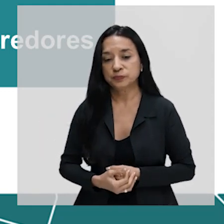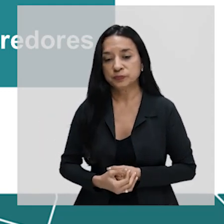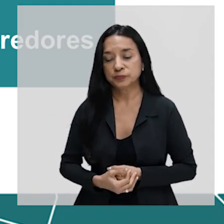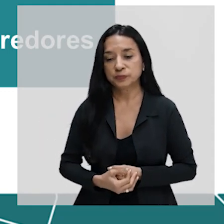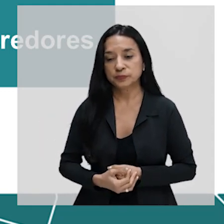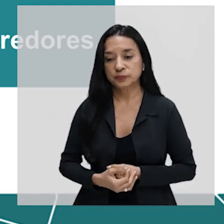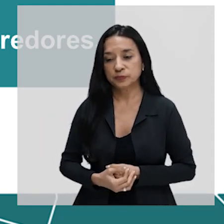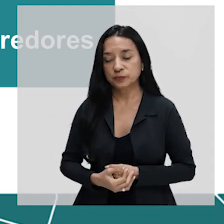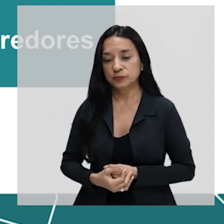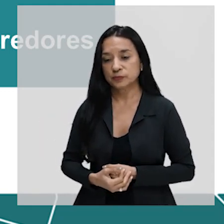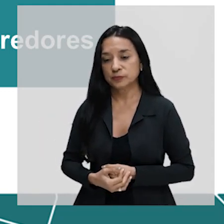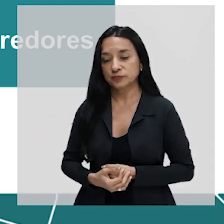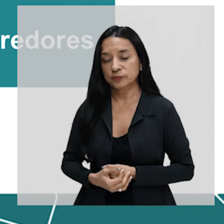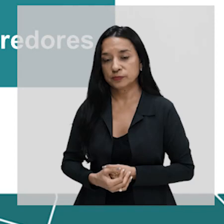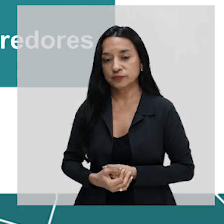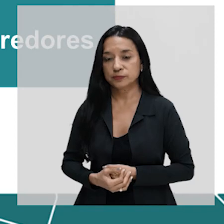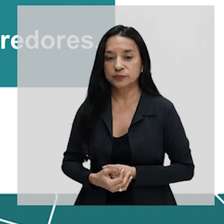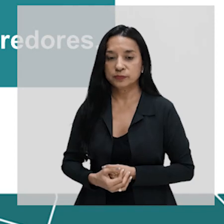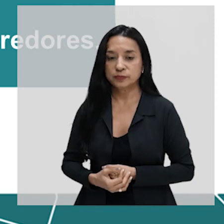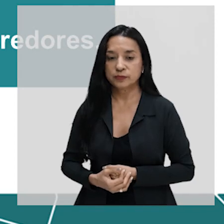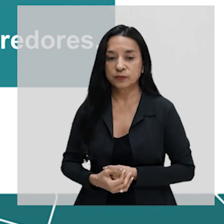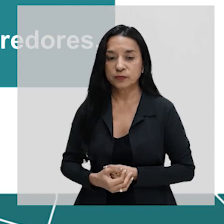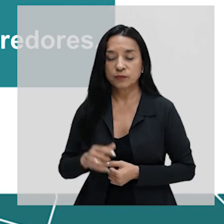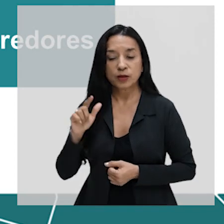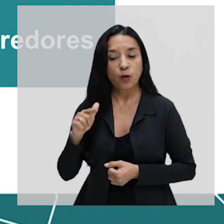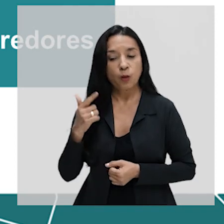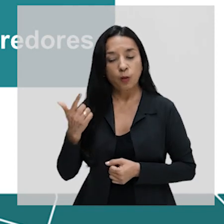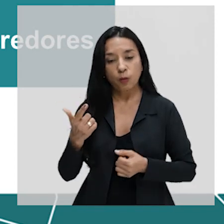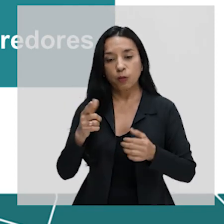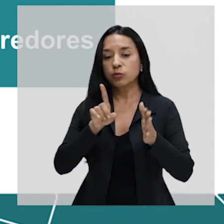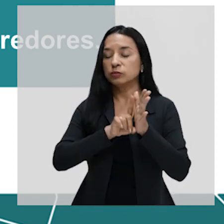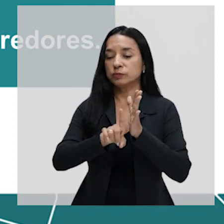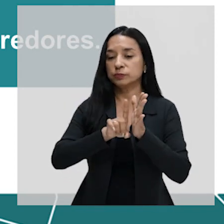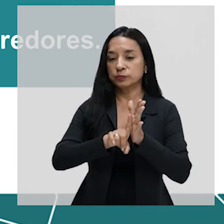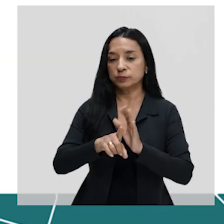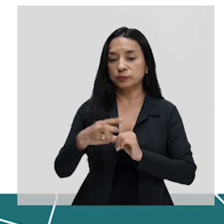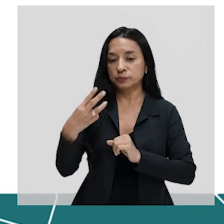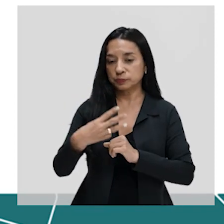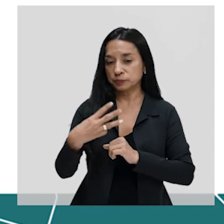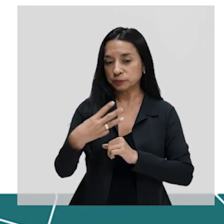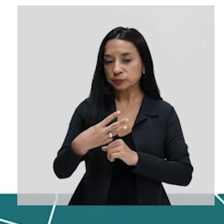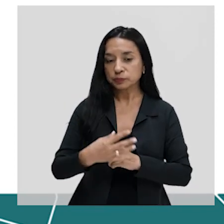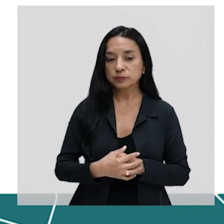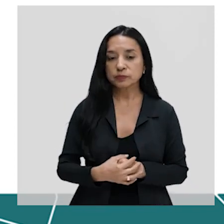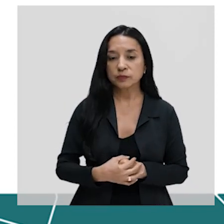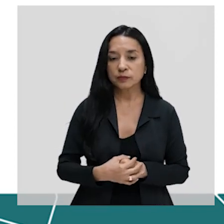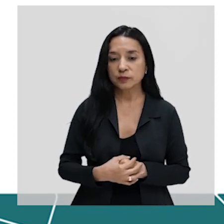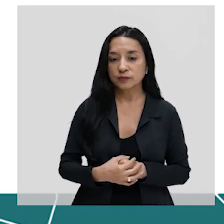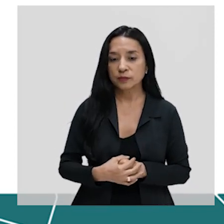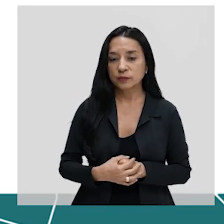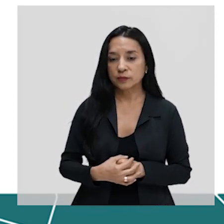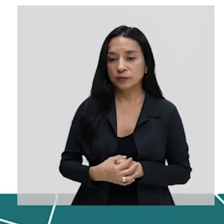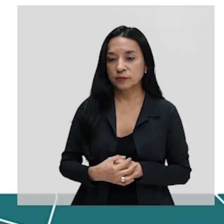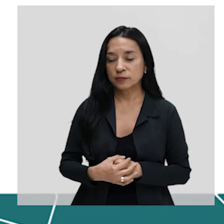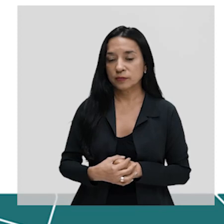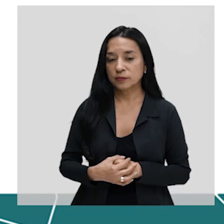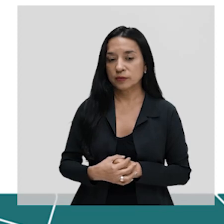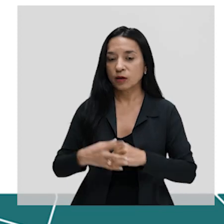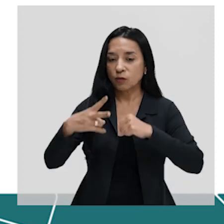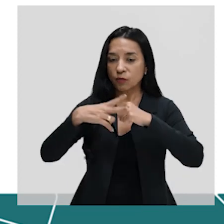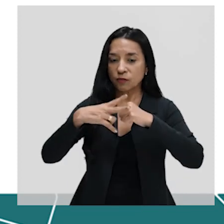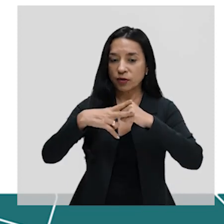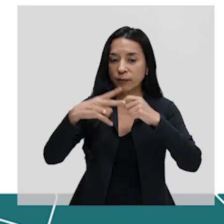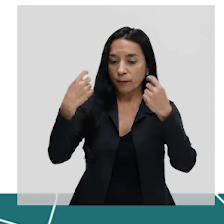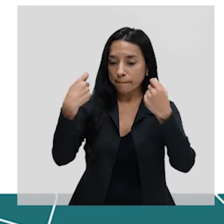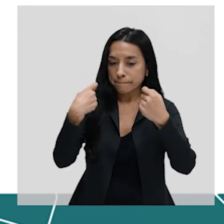com seus credores. Mais uma questão. Aqui o verbo precisar, tá